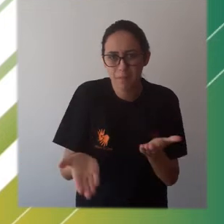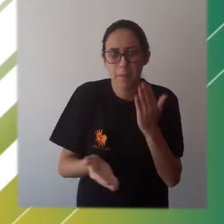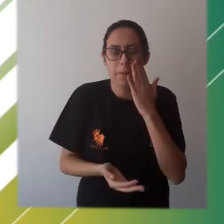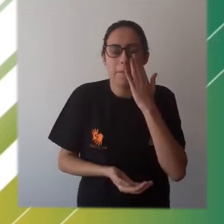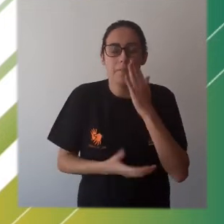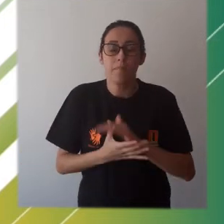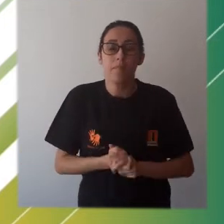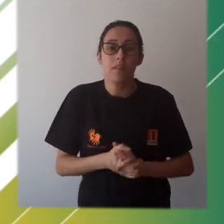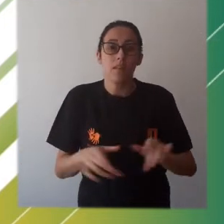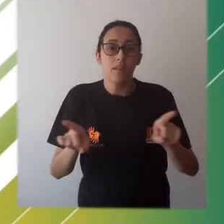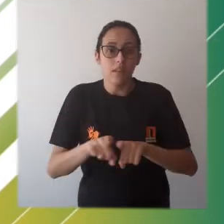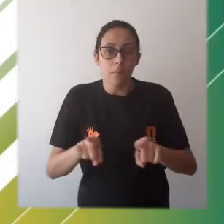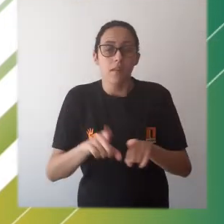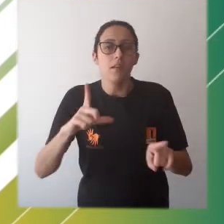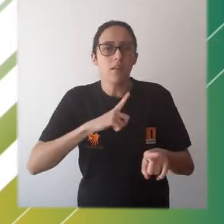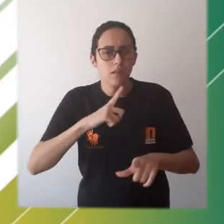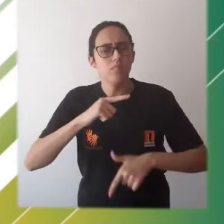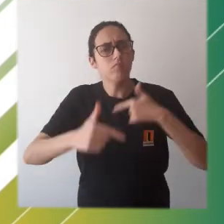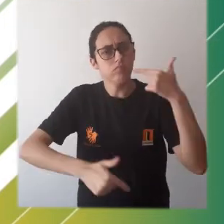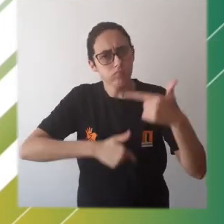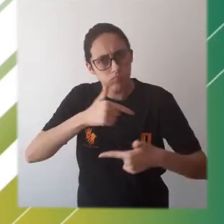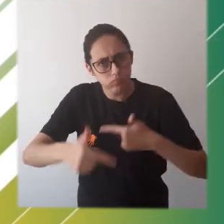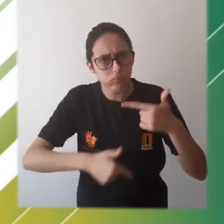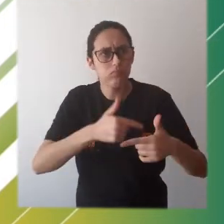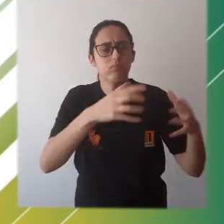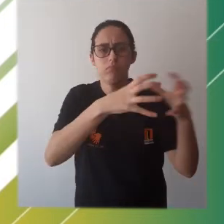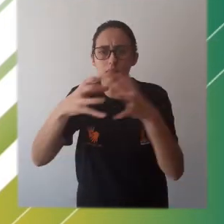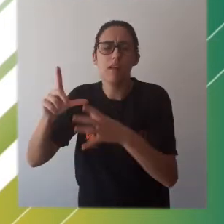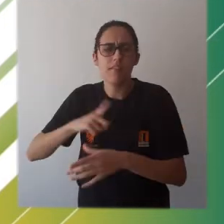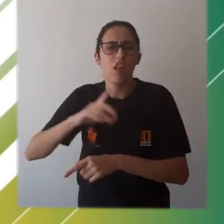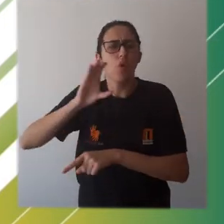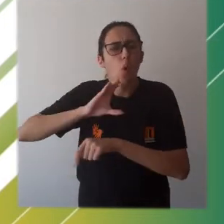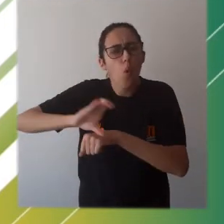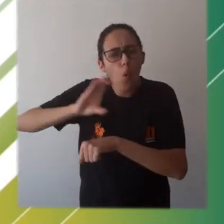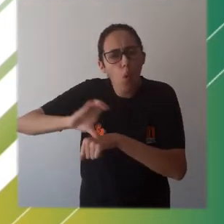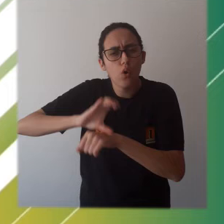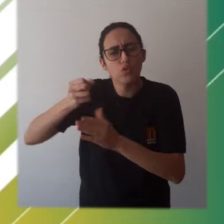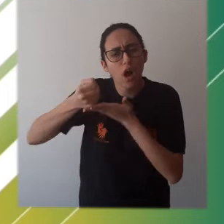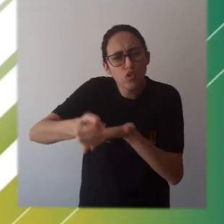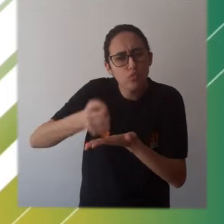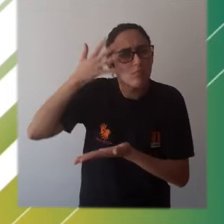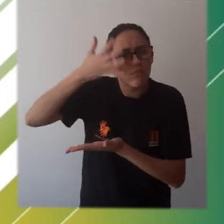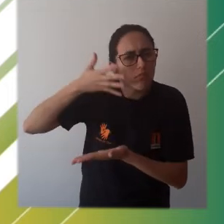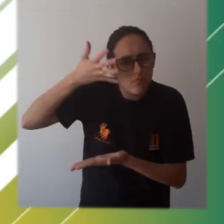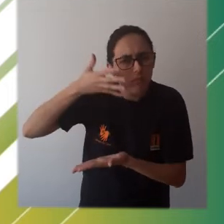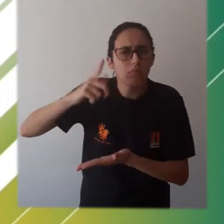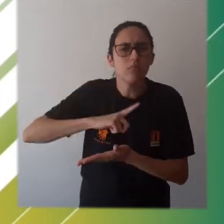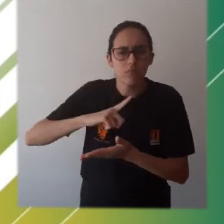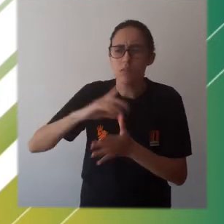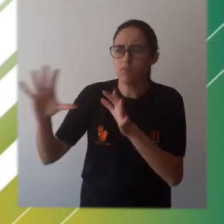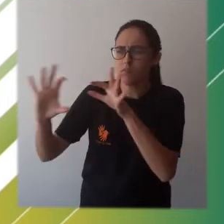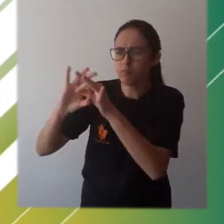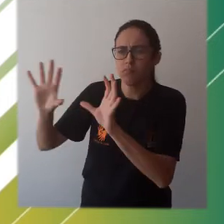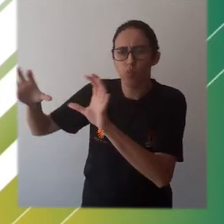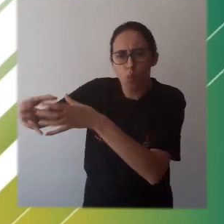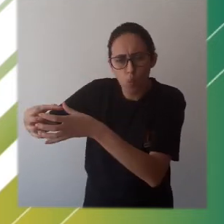Nós temos, além disso, os trabalhos em parceria com o CPB, os cursos de capacitação que são desenvolvidos no Estado, em